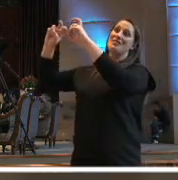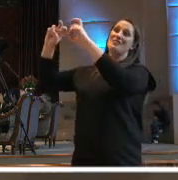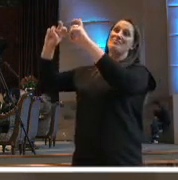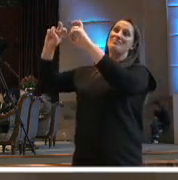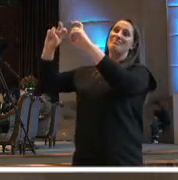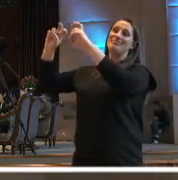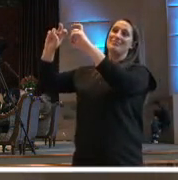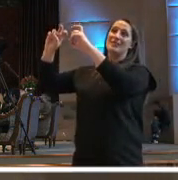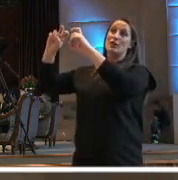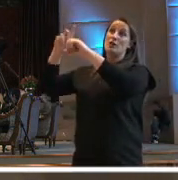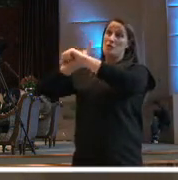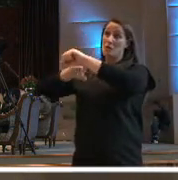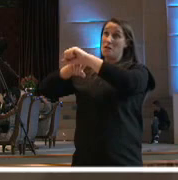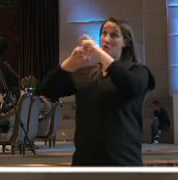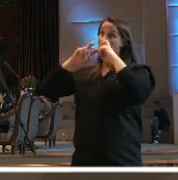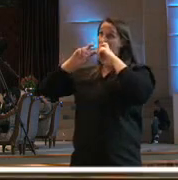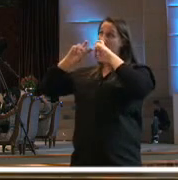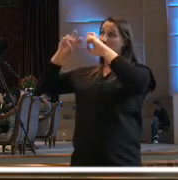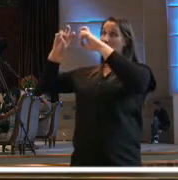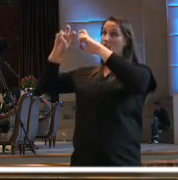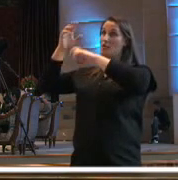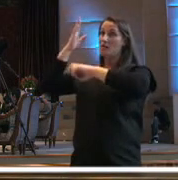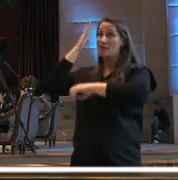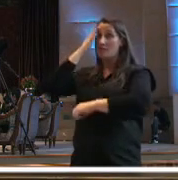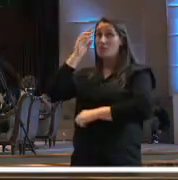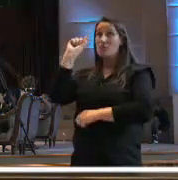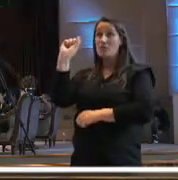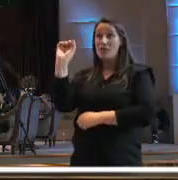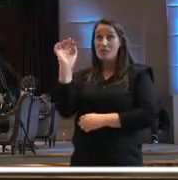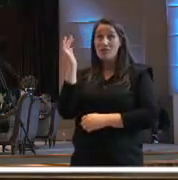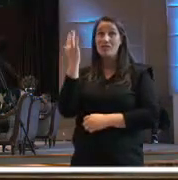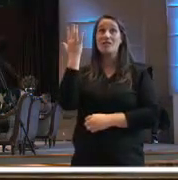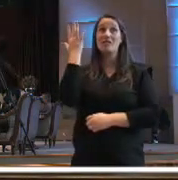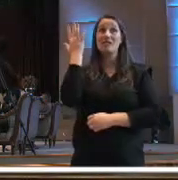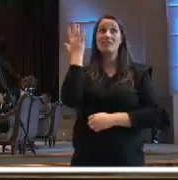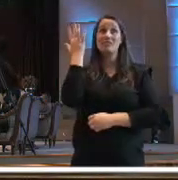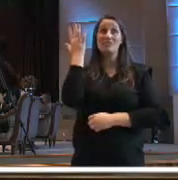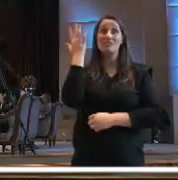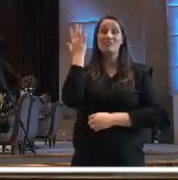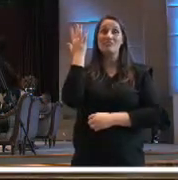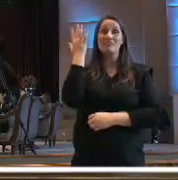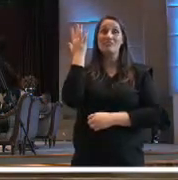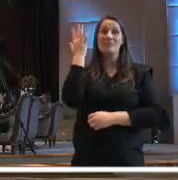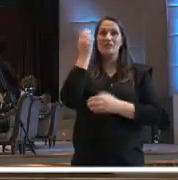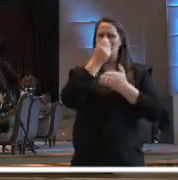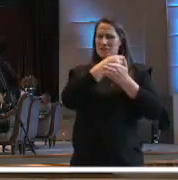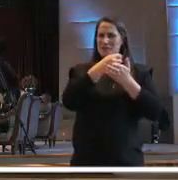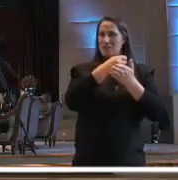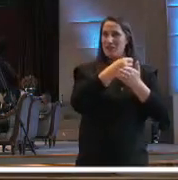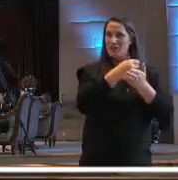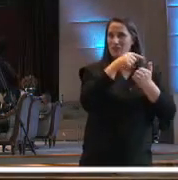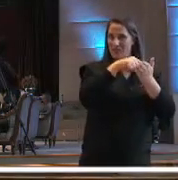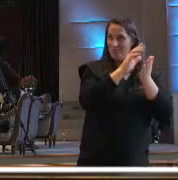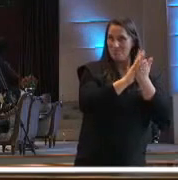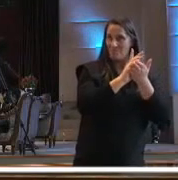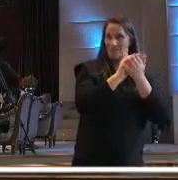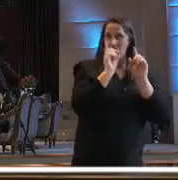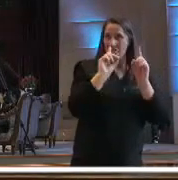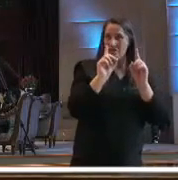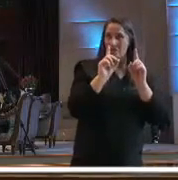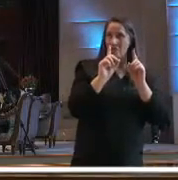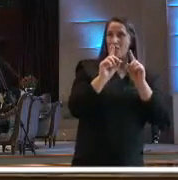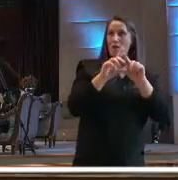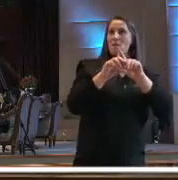clamou, sabe o que aconteceu? Não está escrito aqui, mas eu tenho certeza que foi isso que aconteceu. O céu